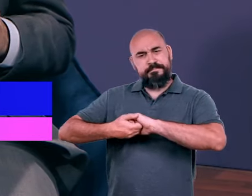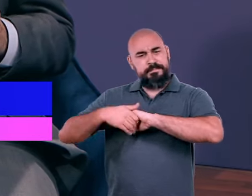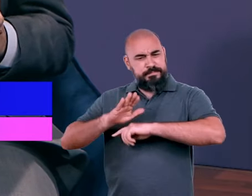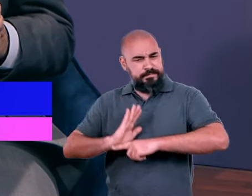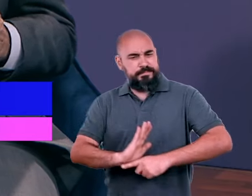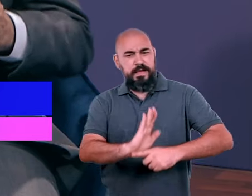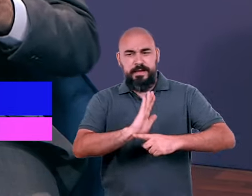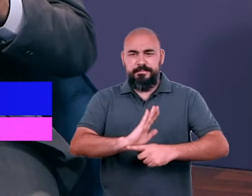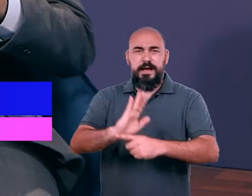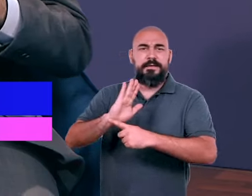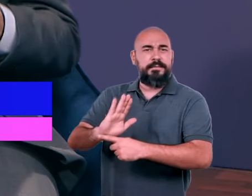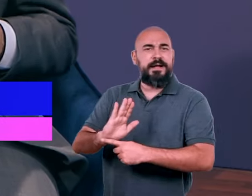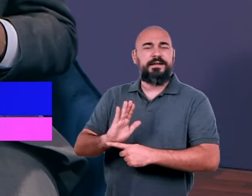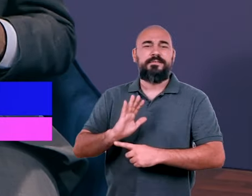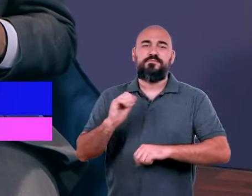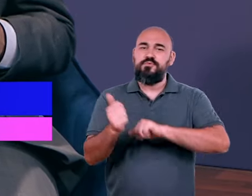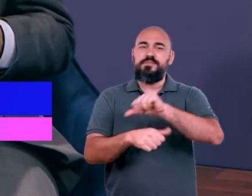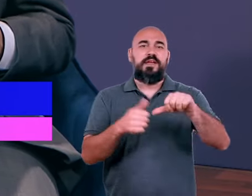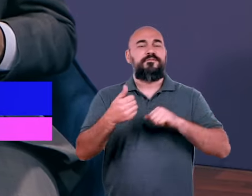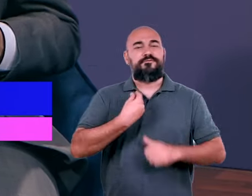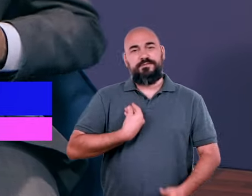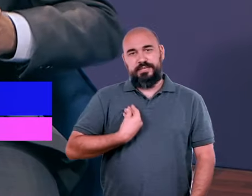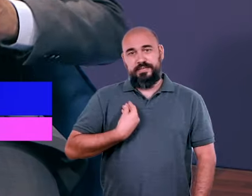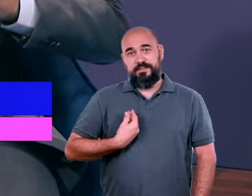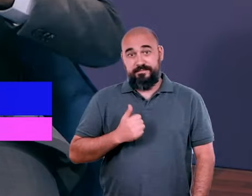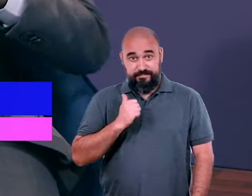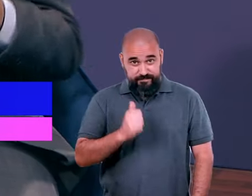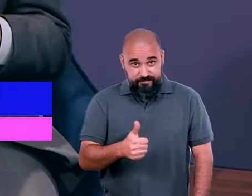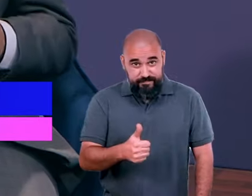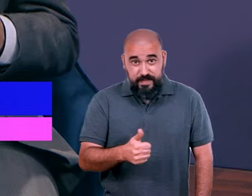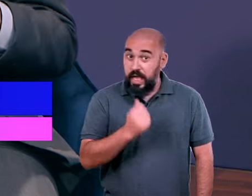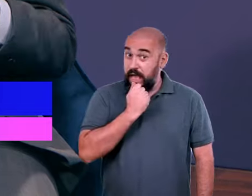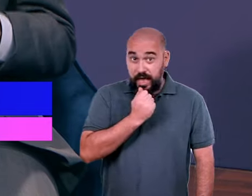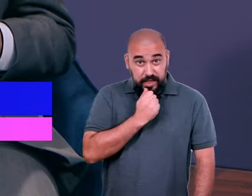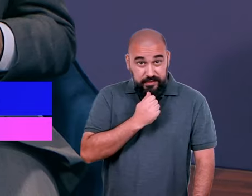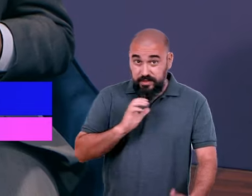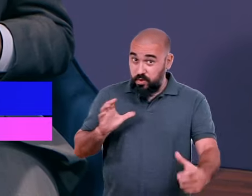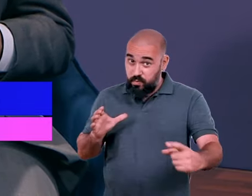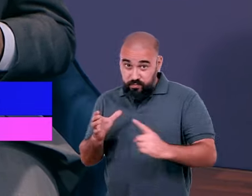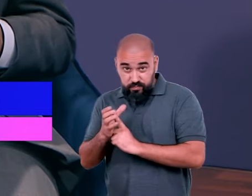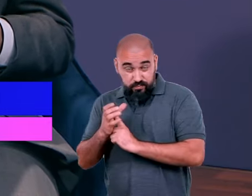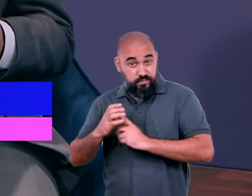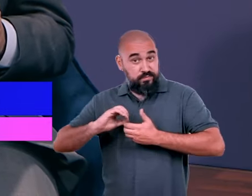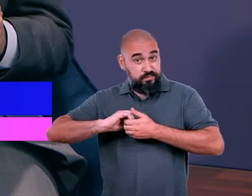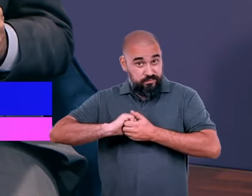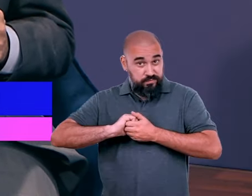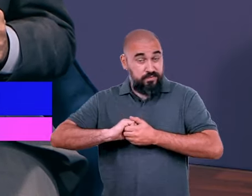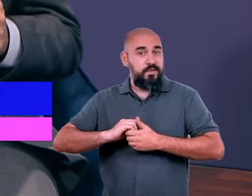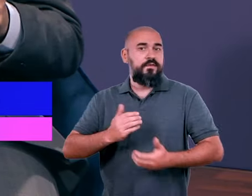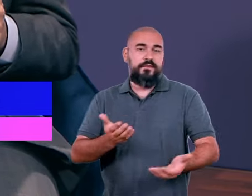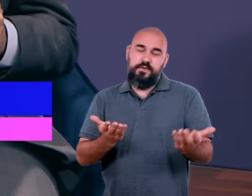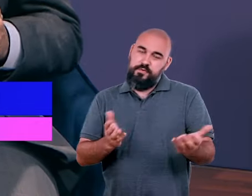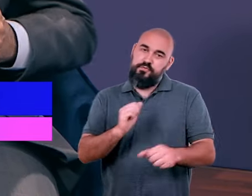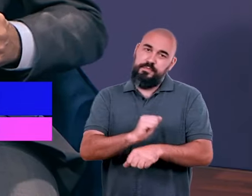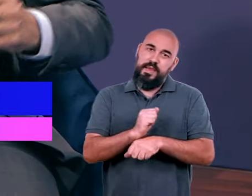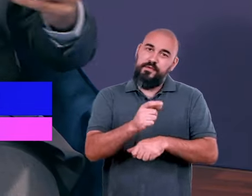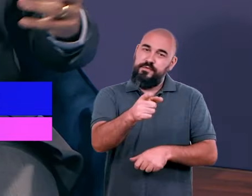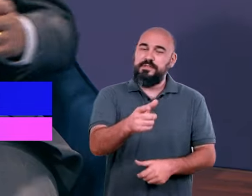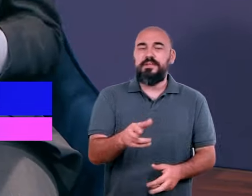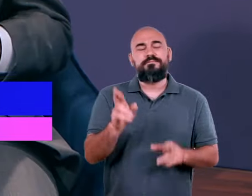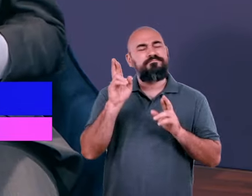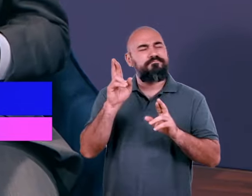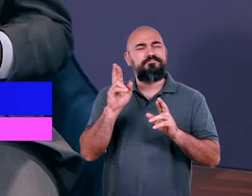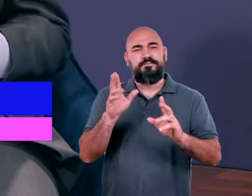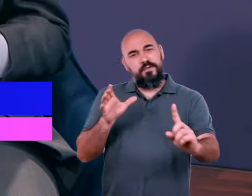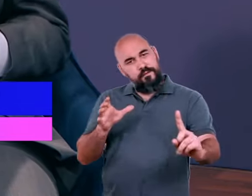que transformam vidas, tá bom? Se você ainda não é um anjo da esperança, eu espero você aqui no